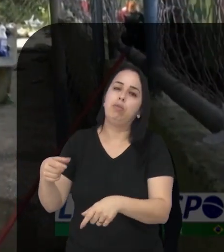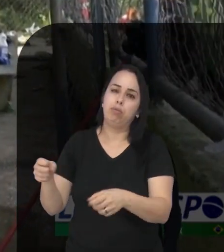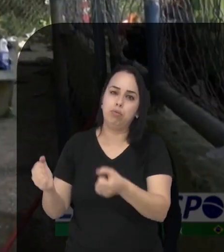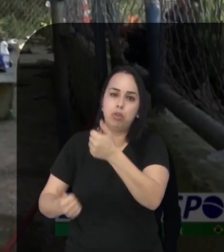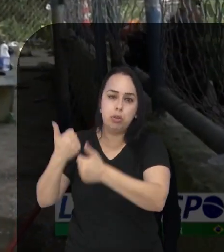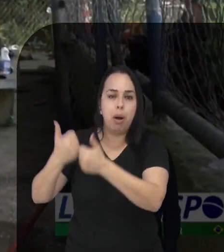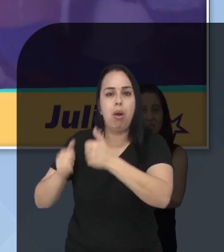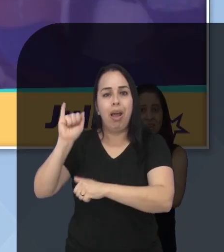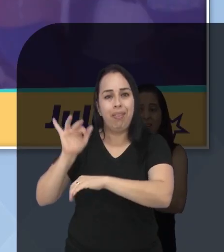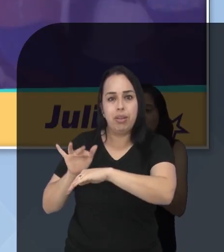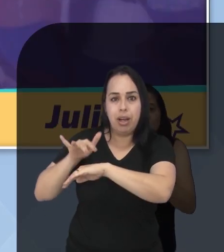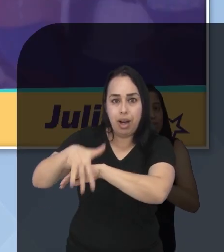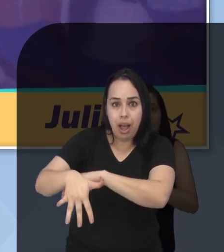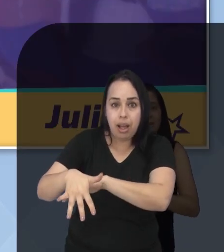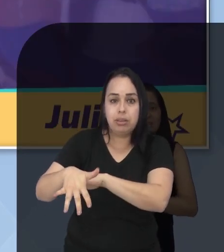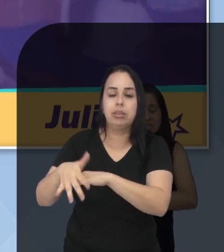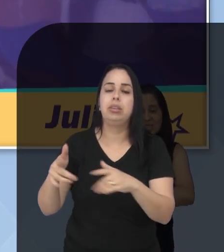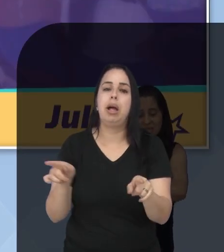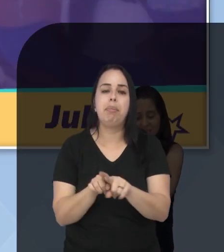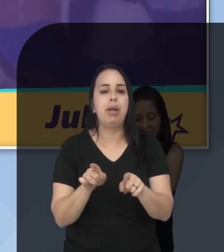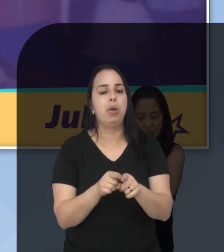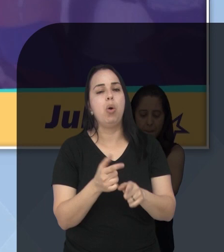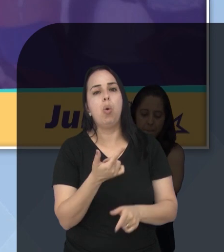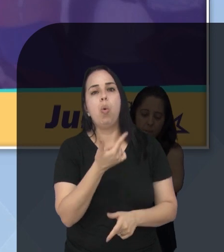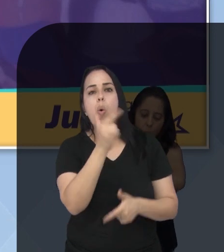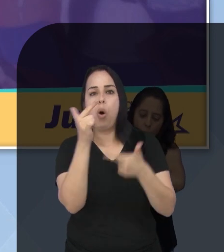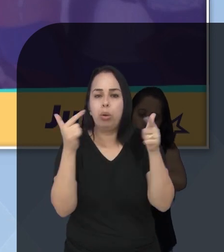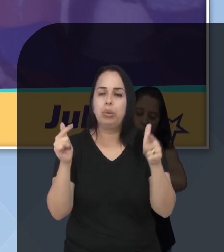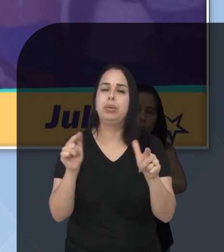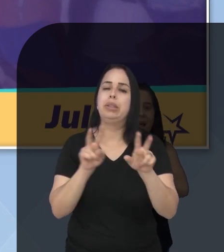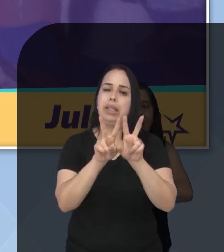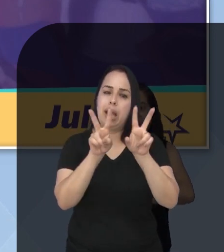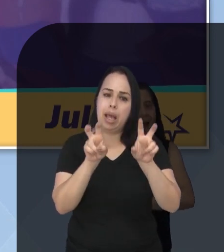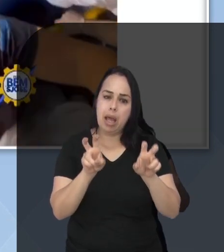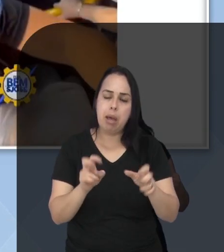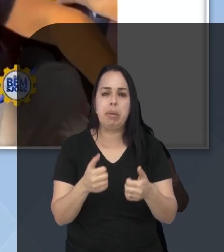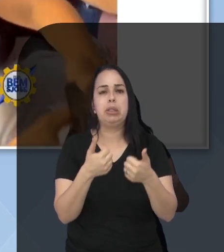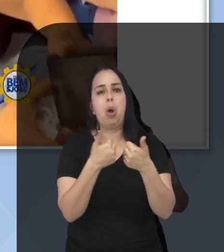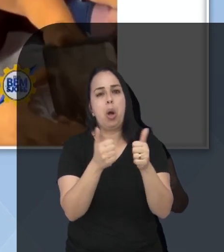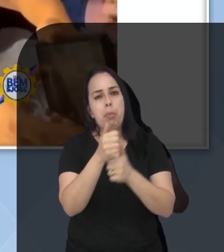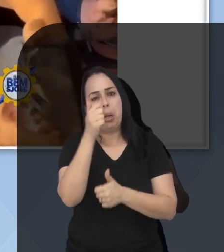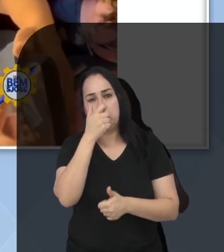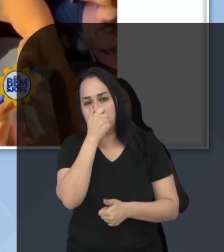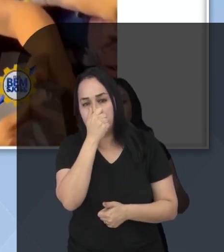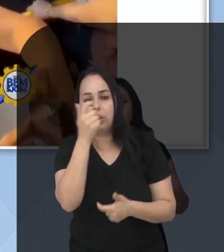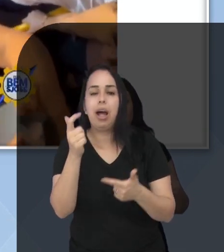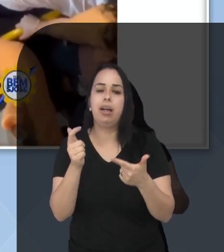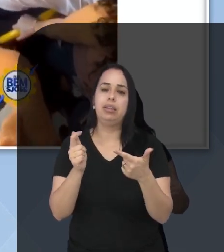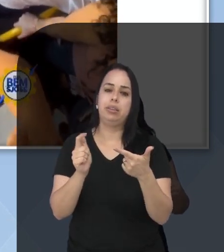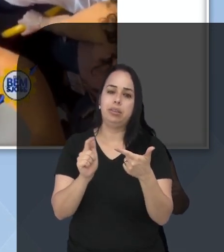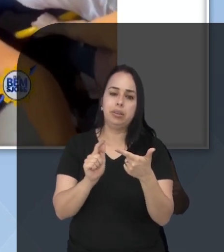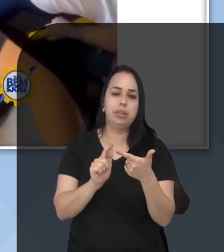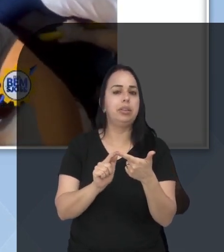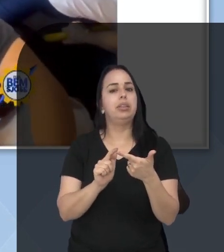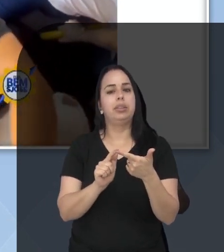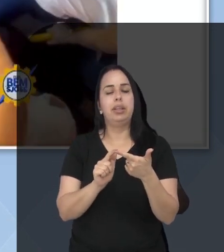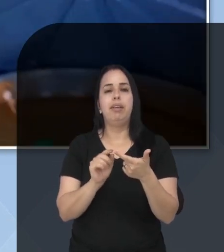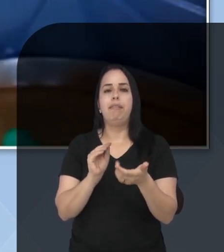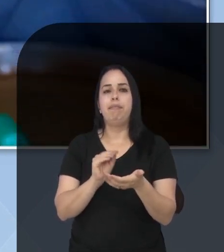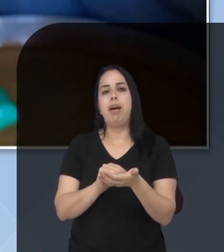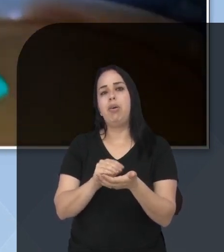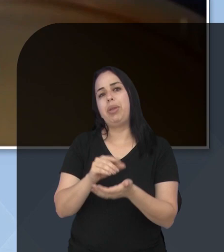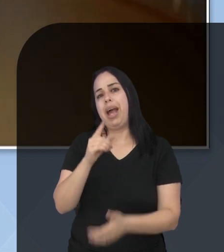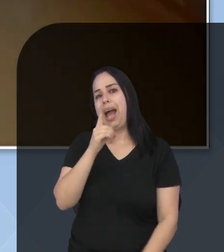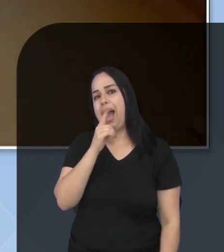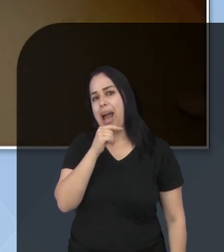bairro Interlagos. Outros assuntos foram o transtorno causado por obras viárias, lotação de ônibus de linha de transporte coletivo